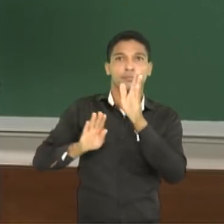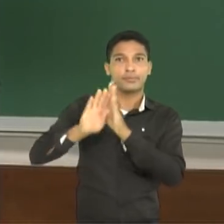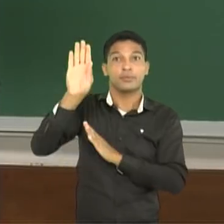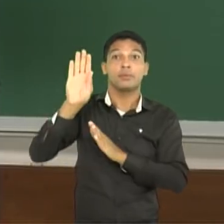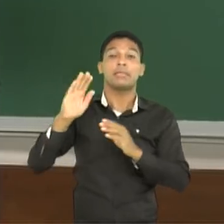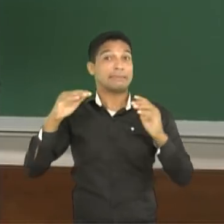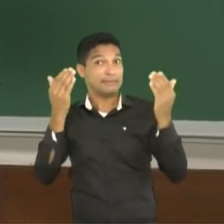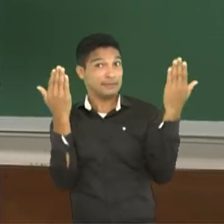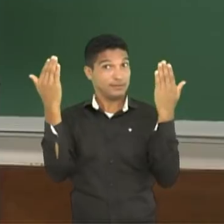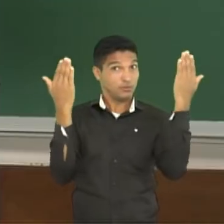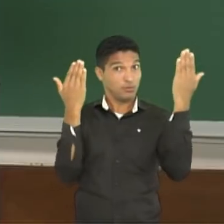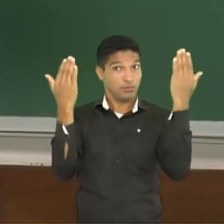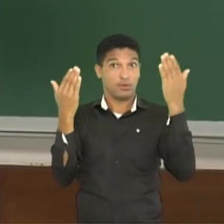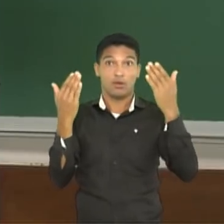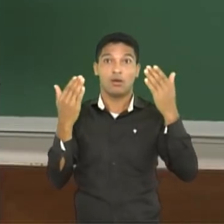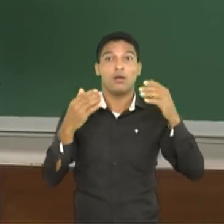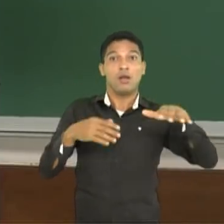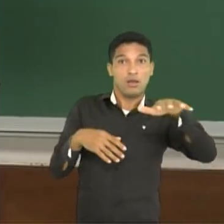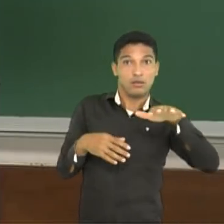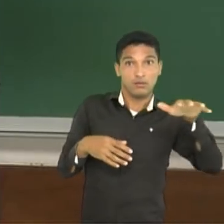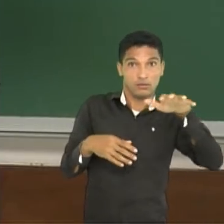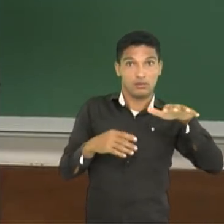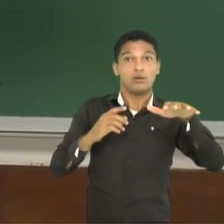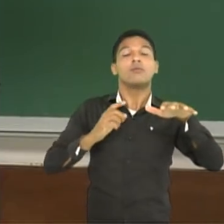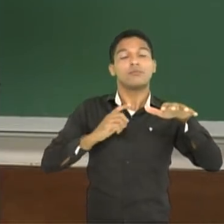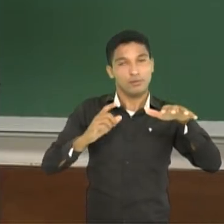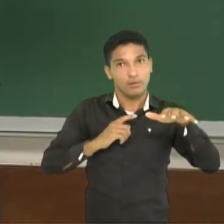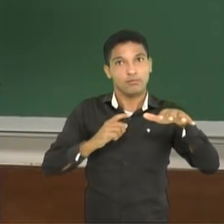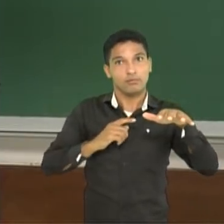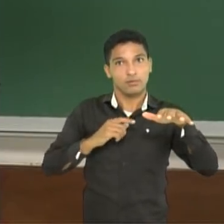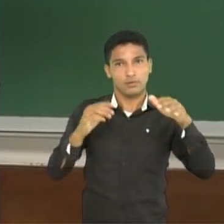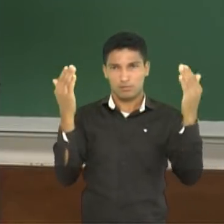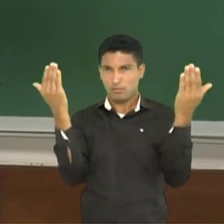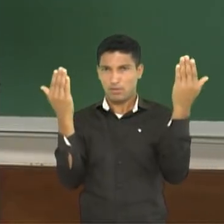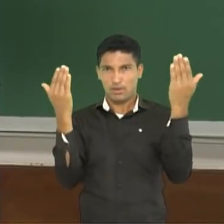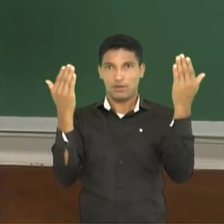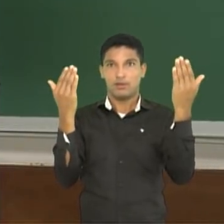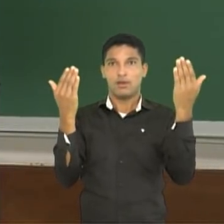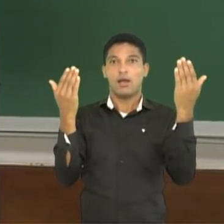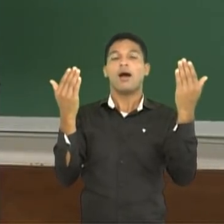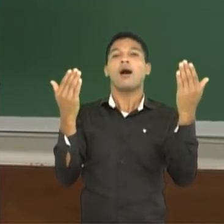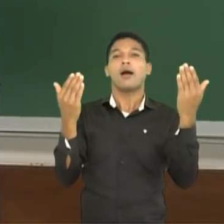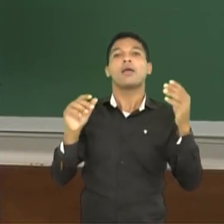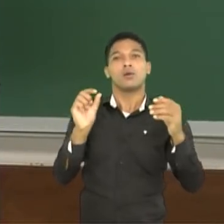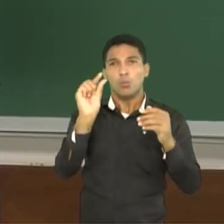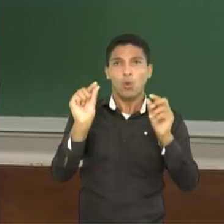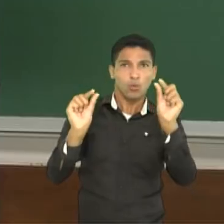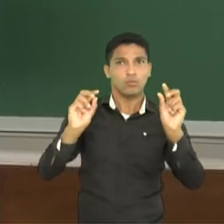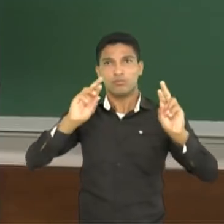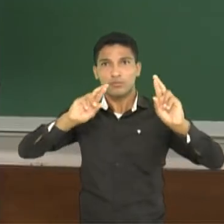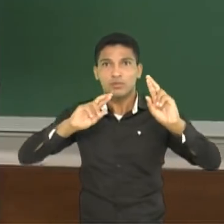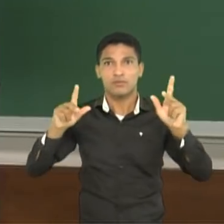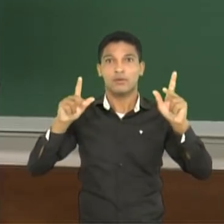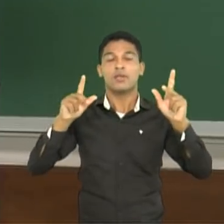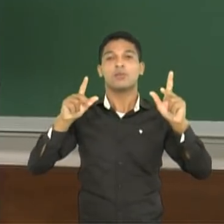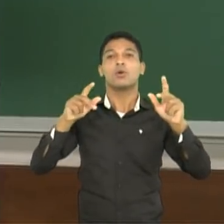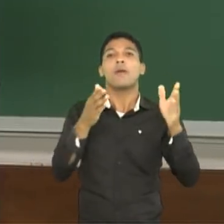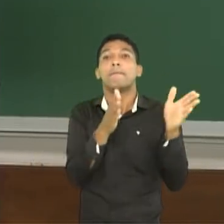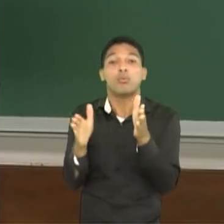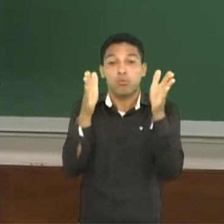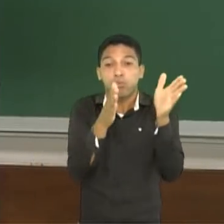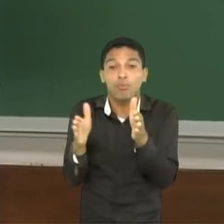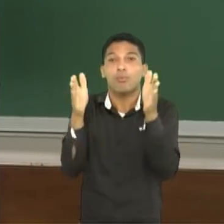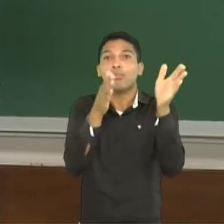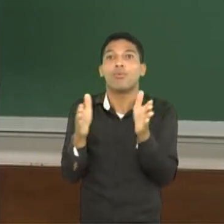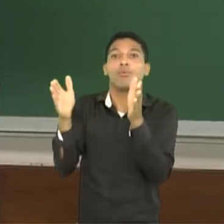gente vai ter ali um setor industrial diversificado e bem distribuído nos 3 estados. E aí nós vamos ter aqui, em